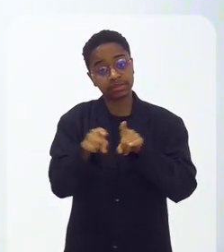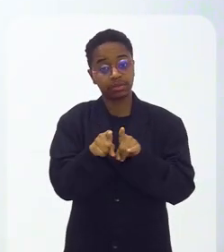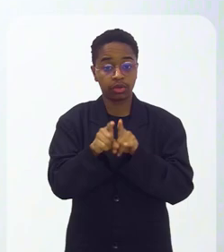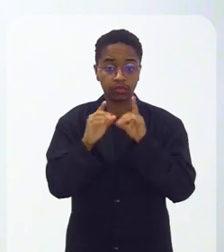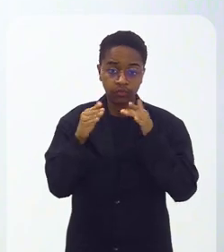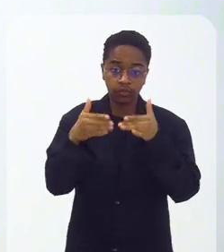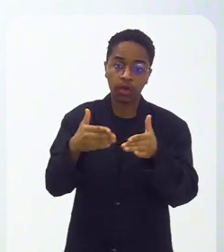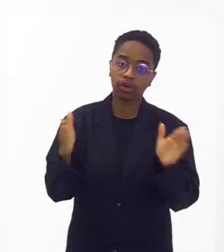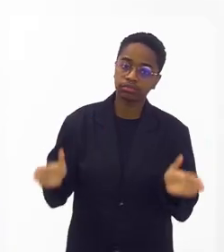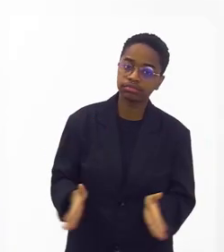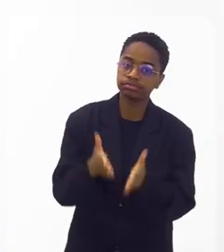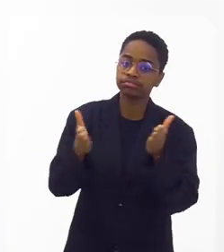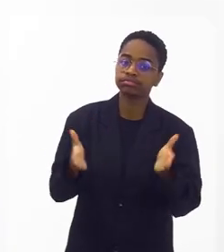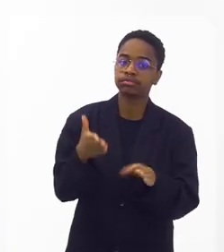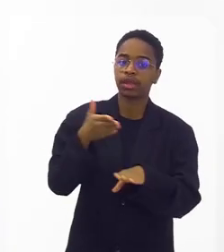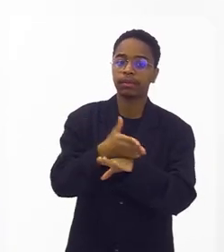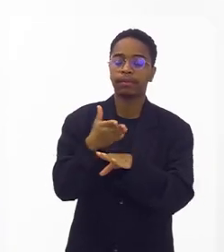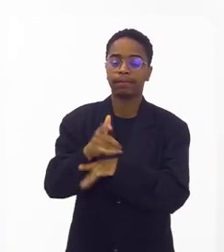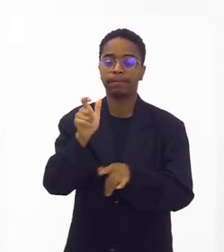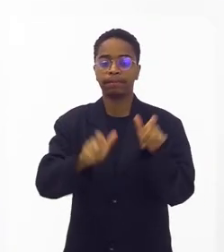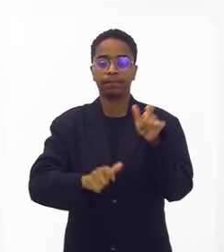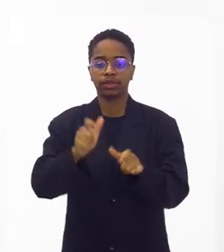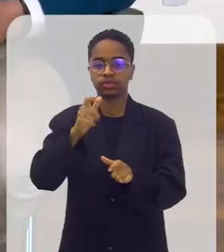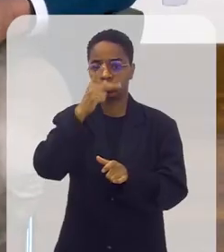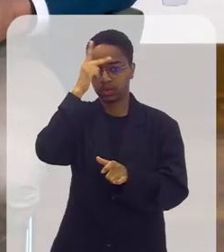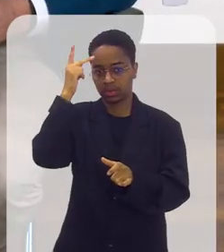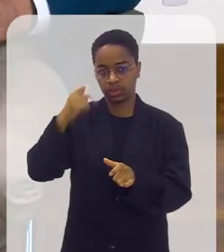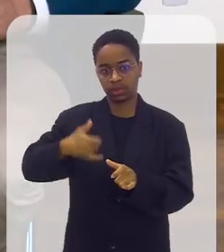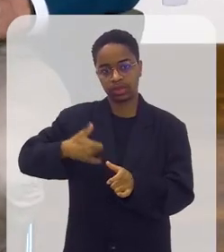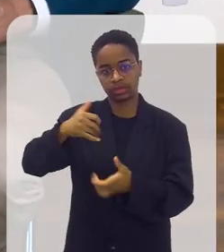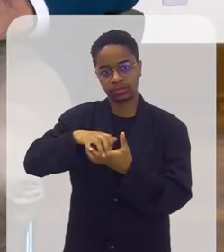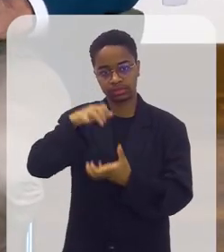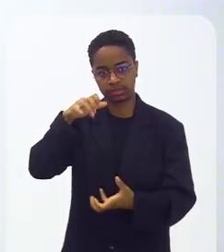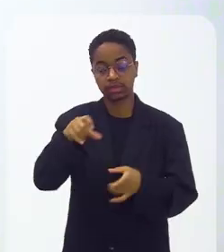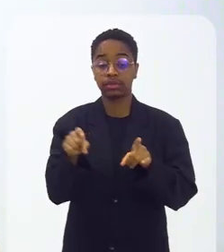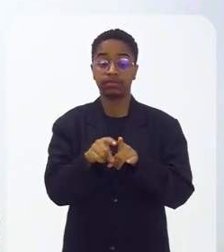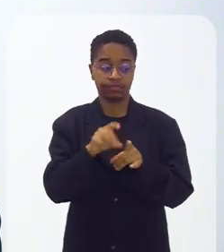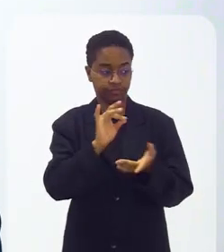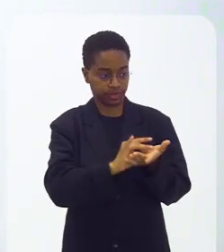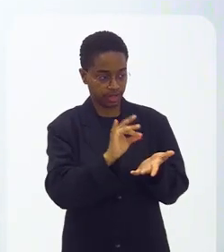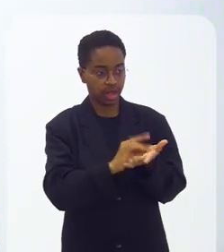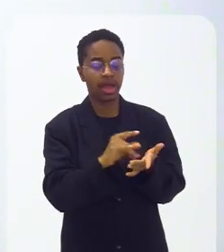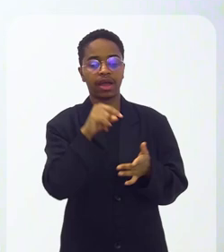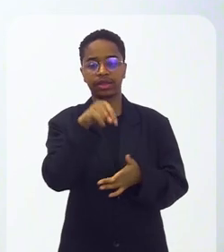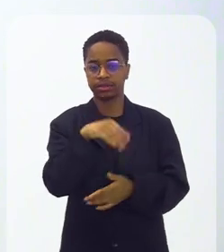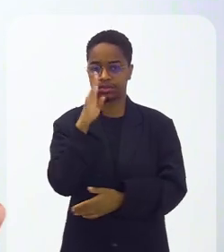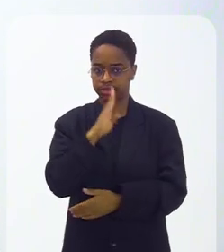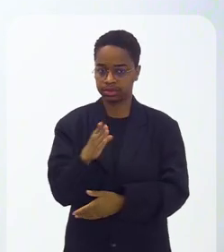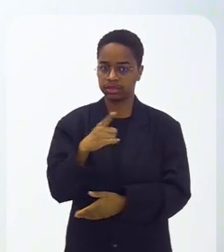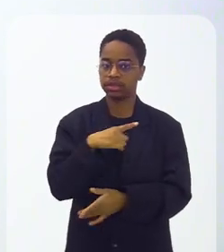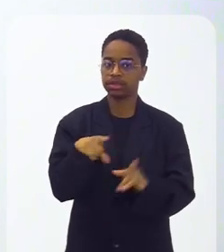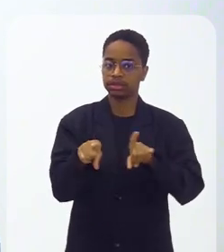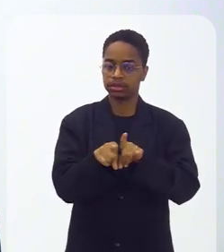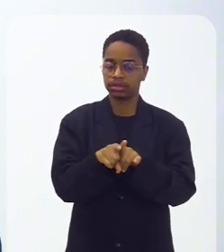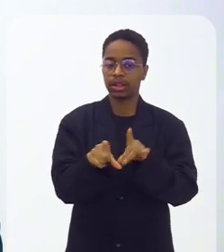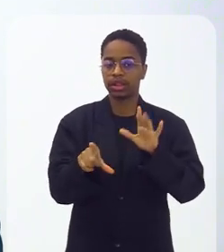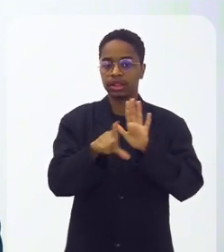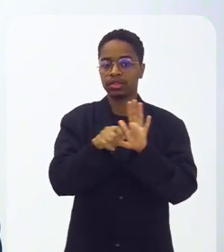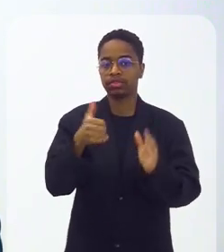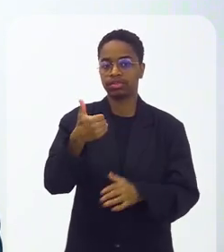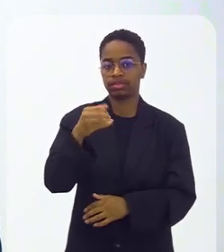precisam favorecer a participação dessa pessoa idosa. Sim, é verdade. E a gente tem no Brasil, né, como já foi anunciado aqui, a